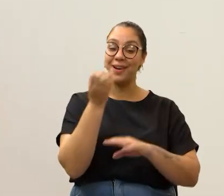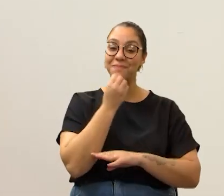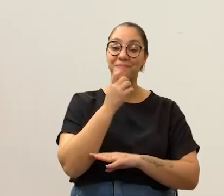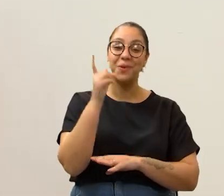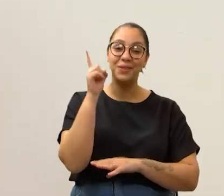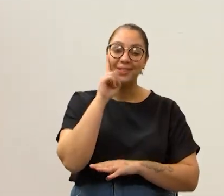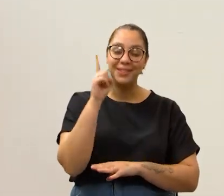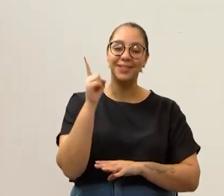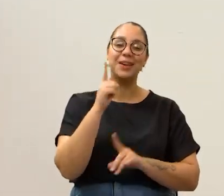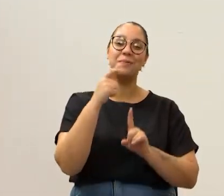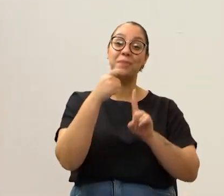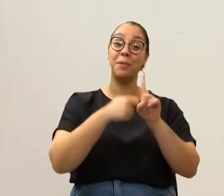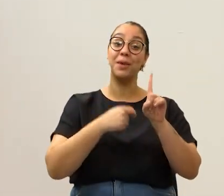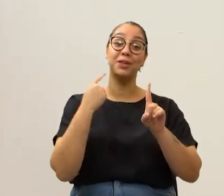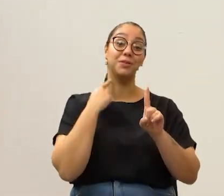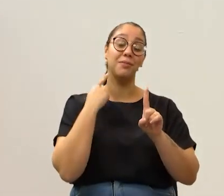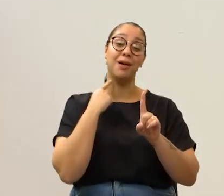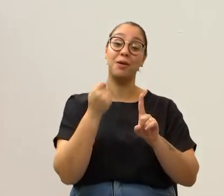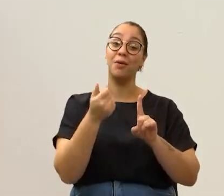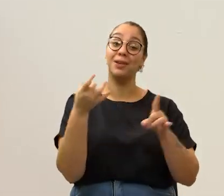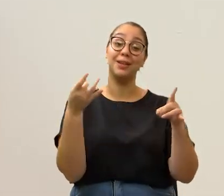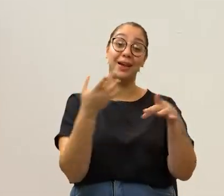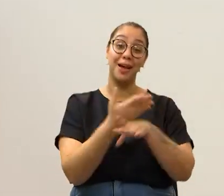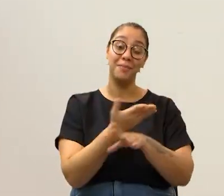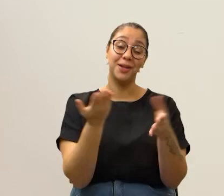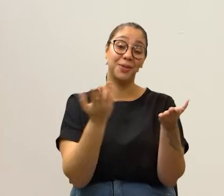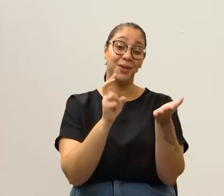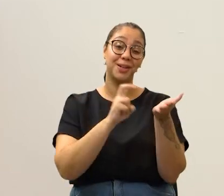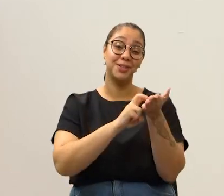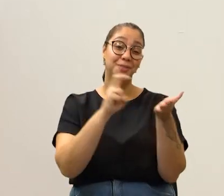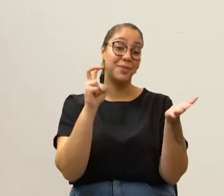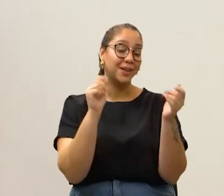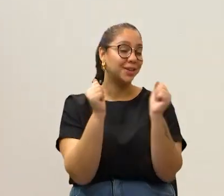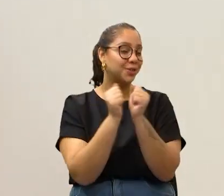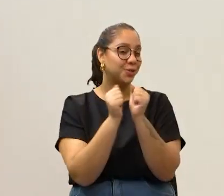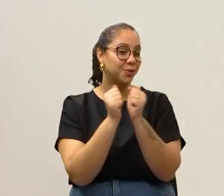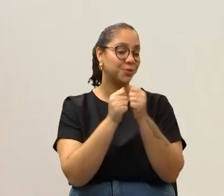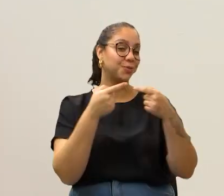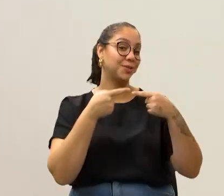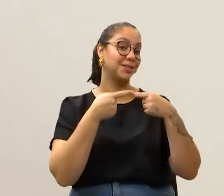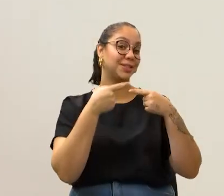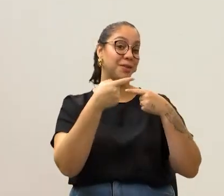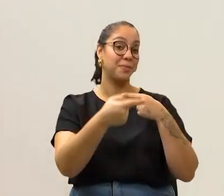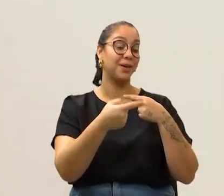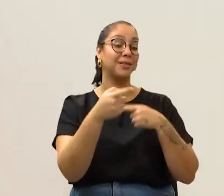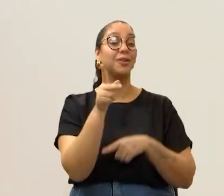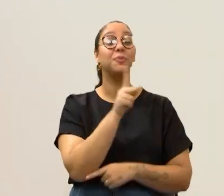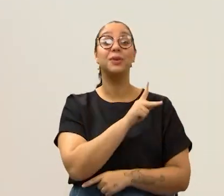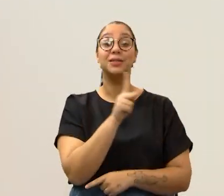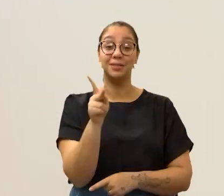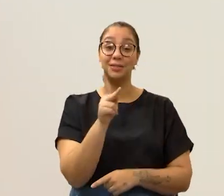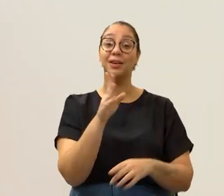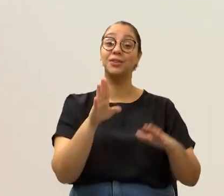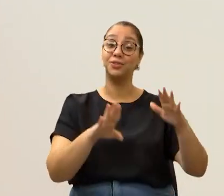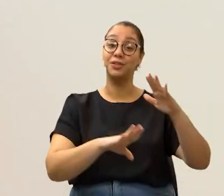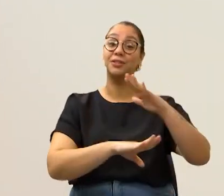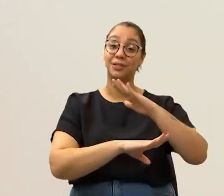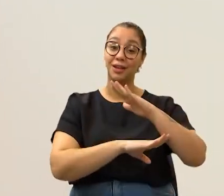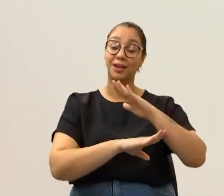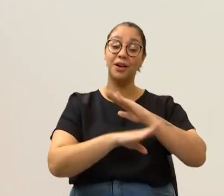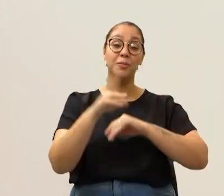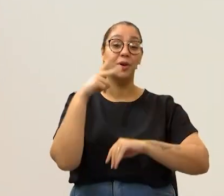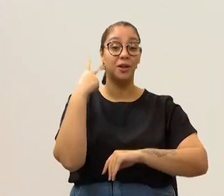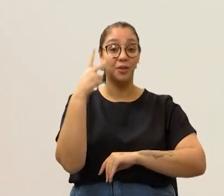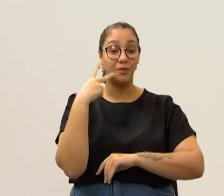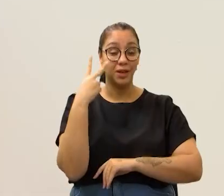Olá, bom dia, mês de maio acabando e logo de manhãzinha aquele papo semanal com o presidente da Câmara Municipal de